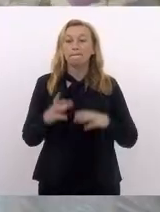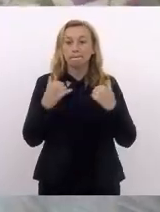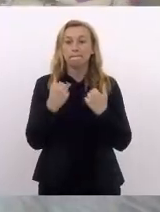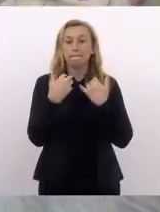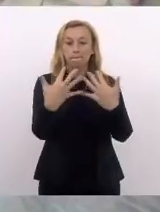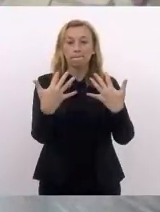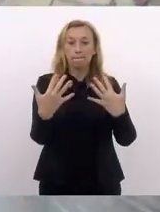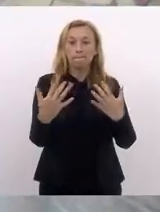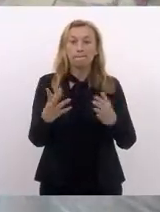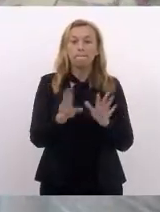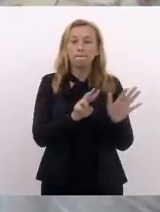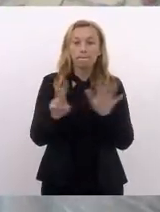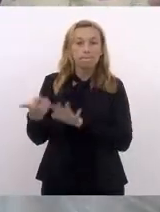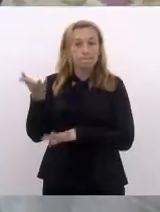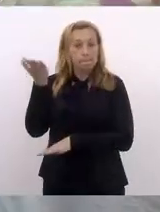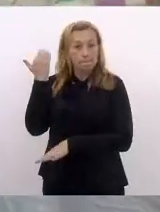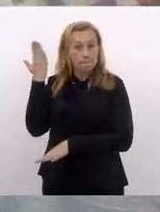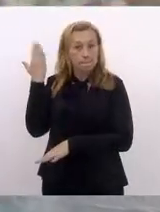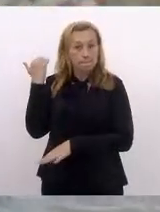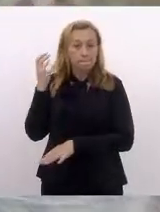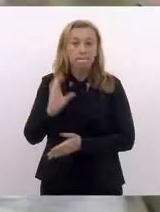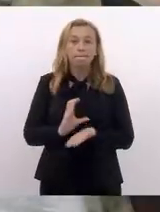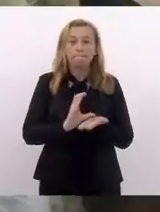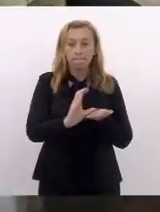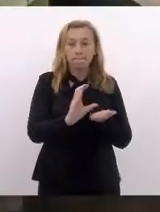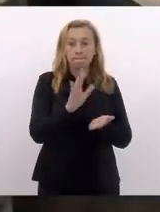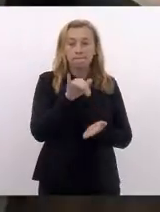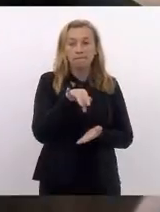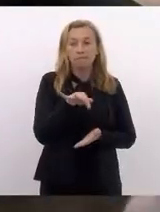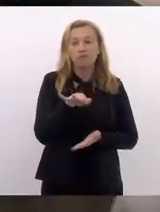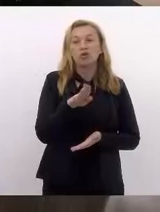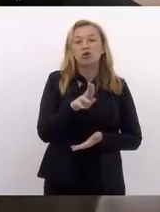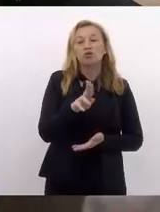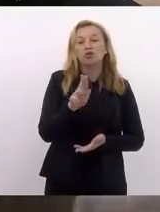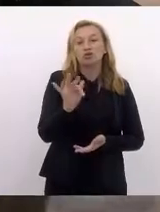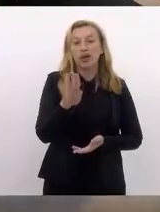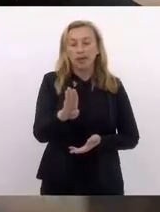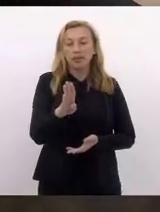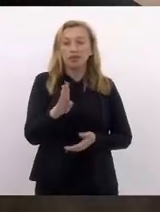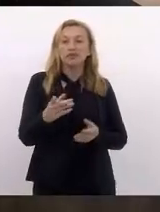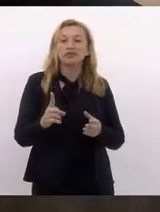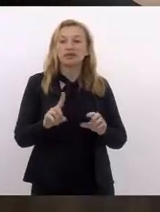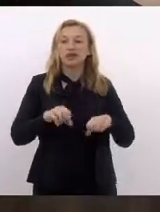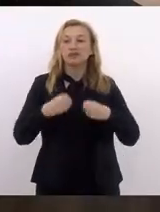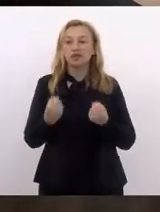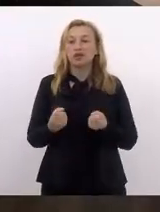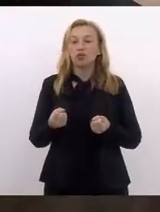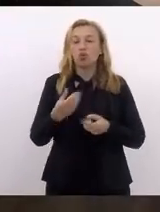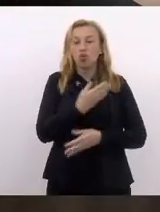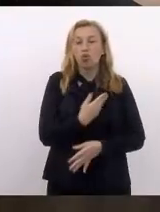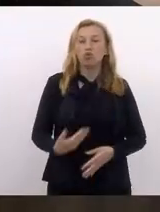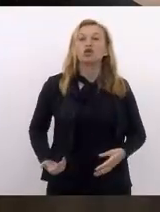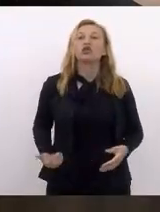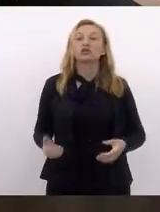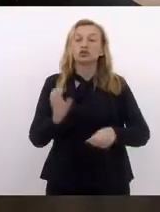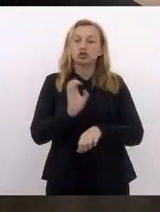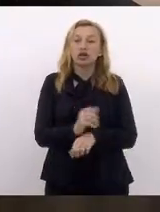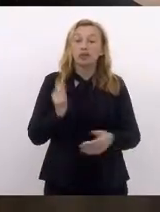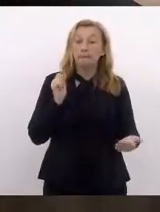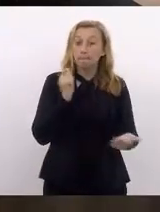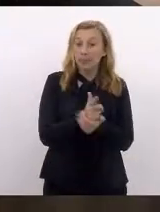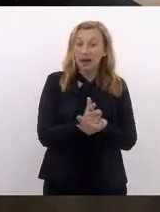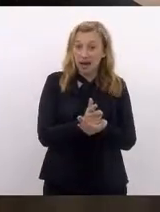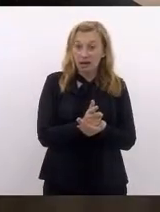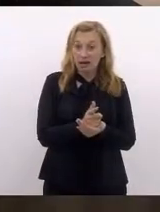fez uma audiência pública na semana passada sobre os recursos do fundeb defendeu que o governo do estado pagasse esse